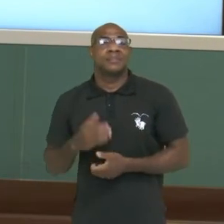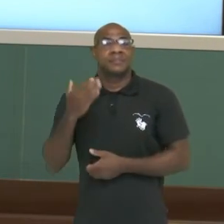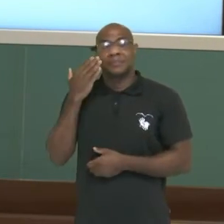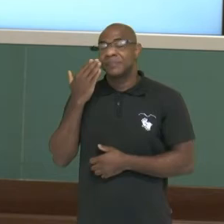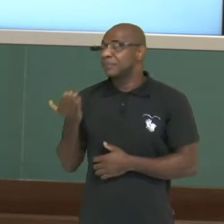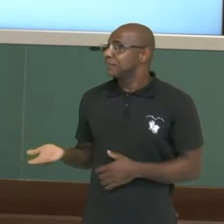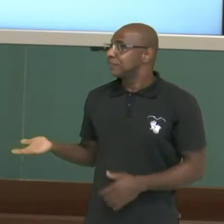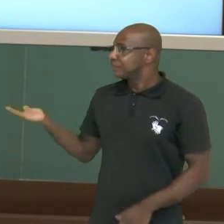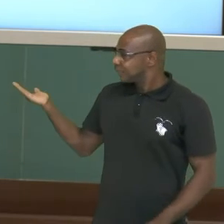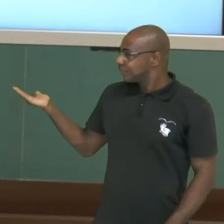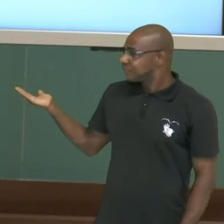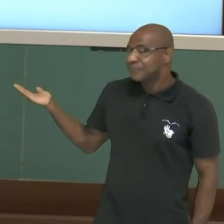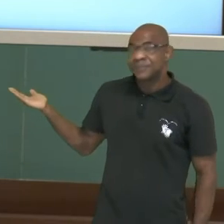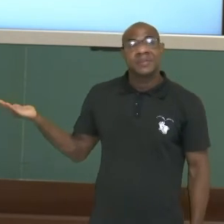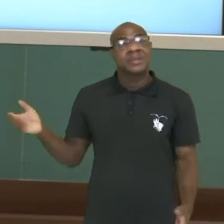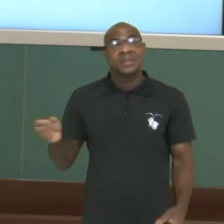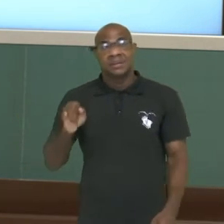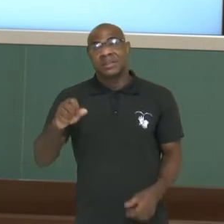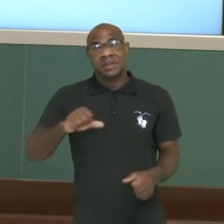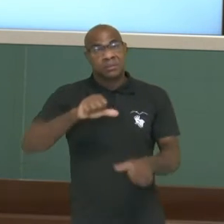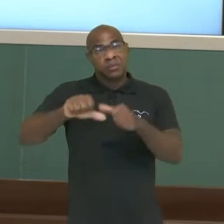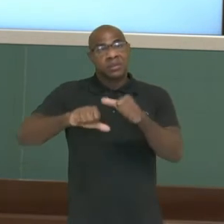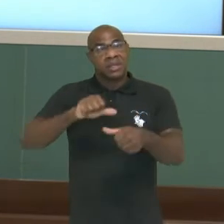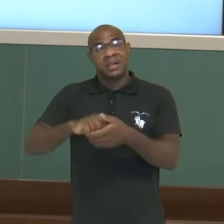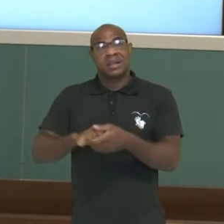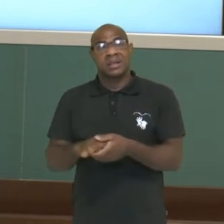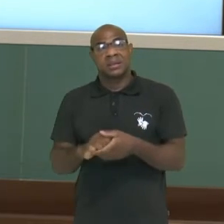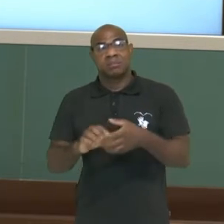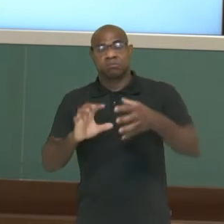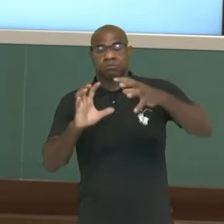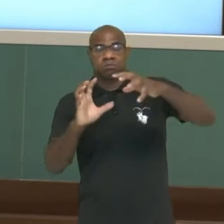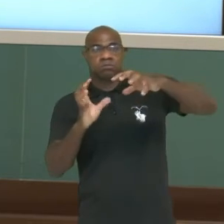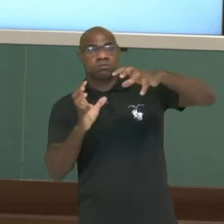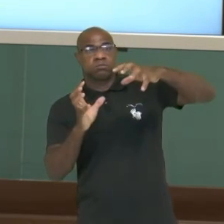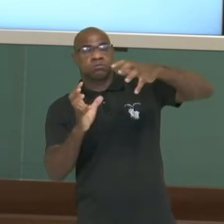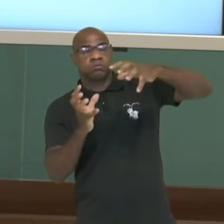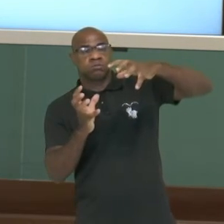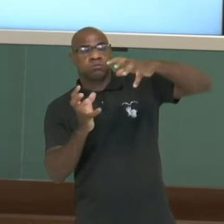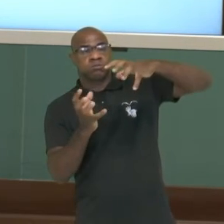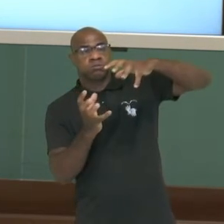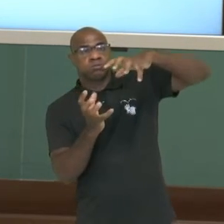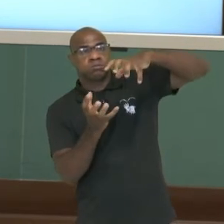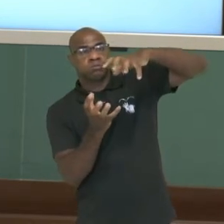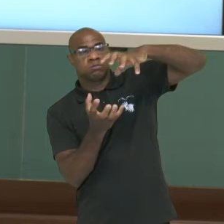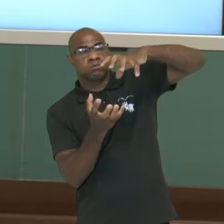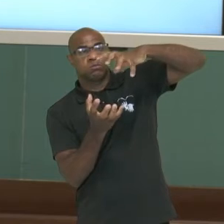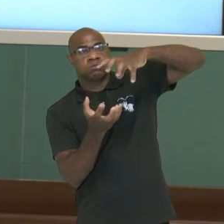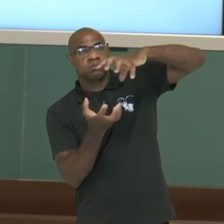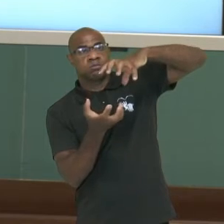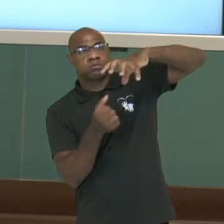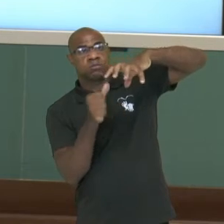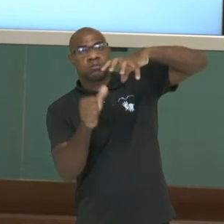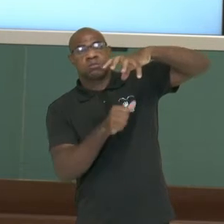né, em que se você mudar a dinâmica da região ártica e da região antártica, você muda toda também a dinâmica